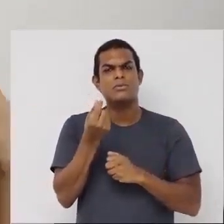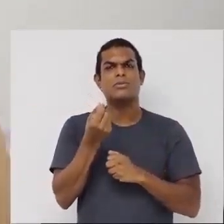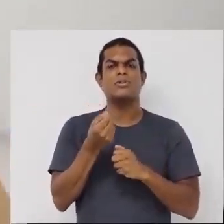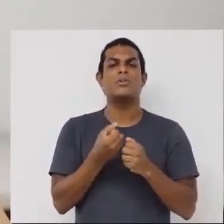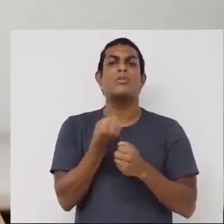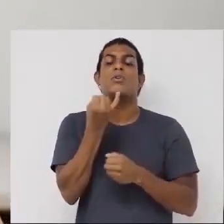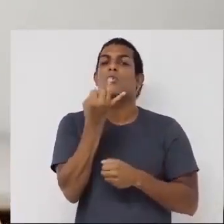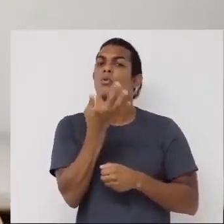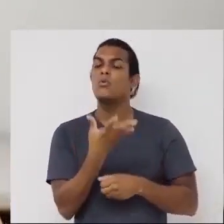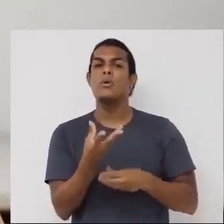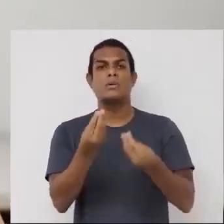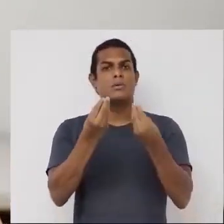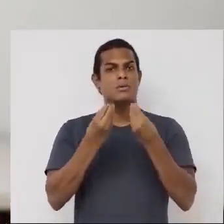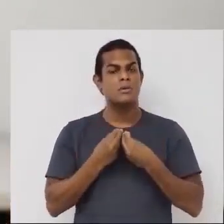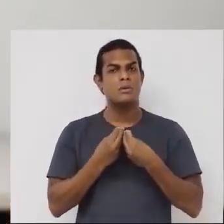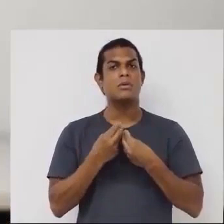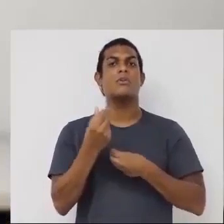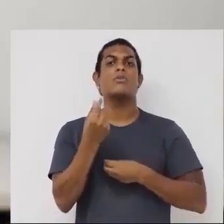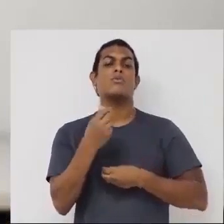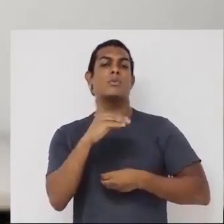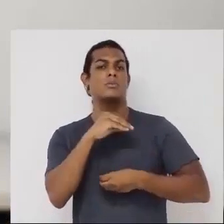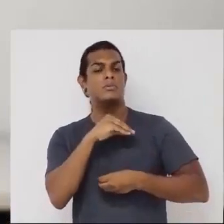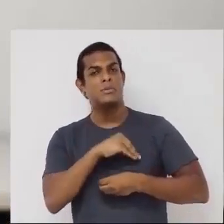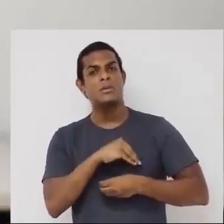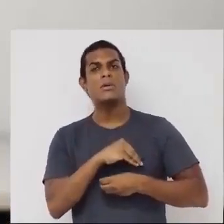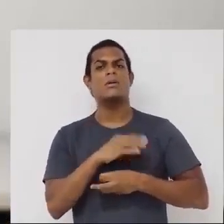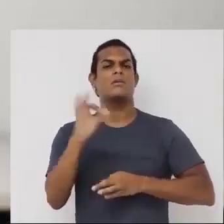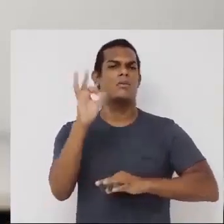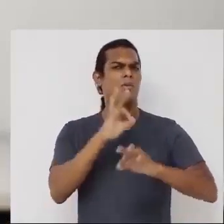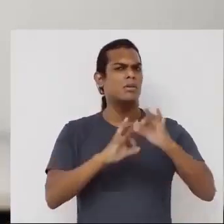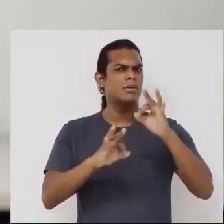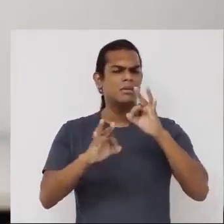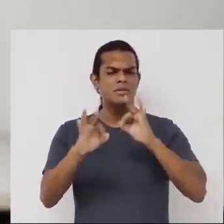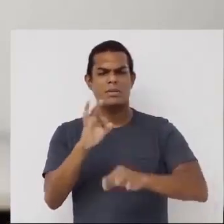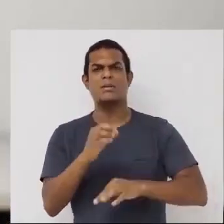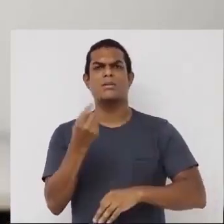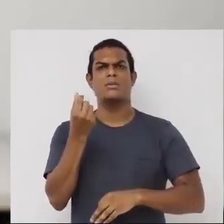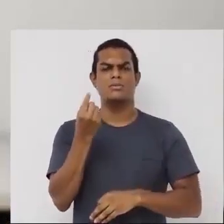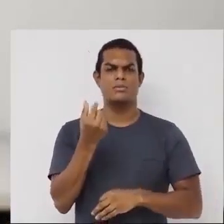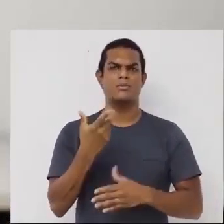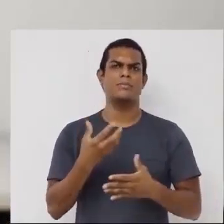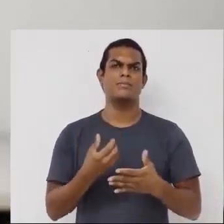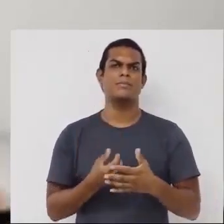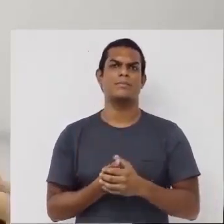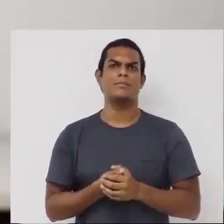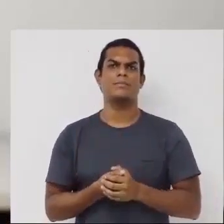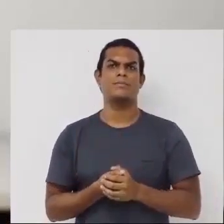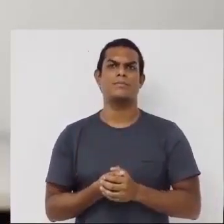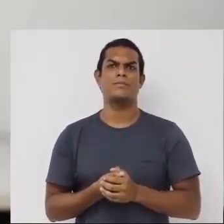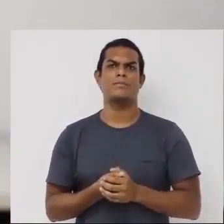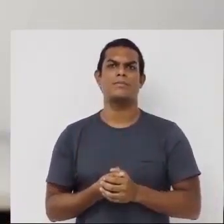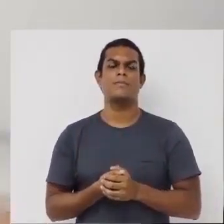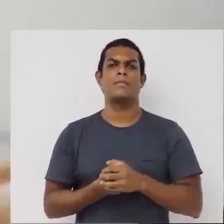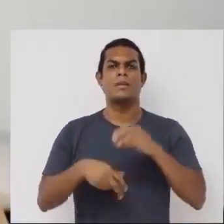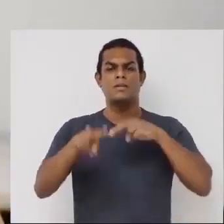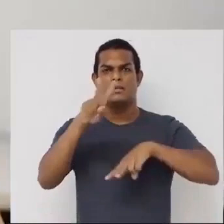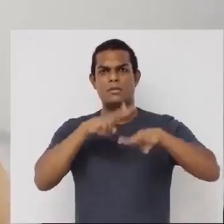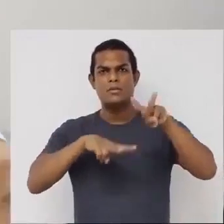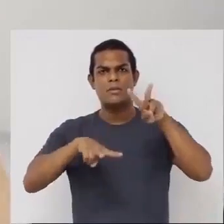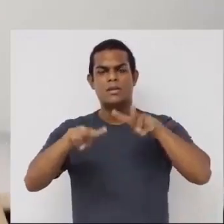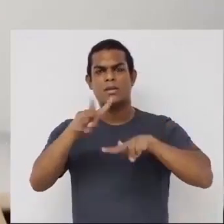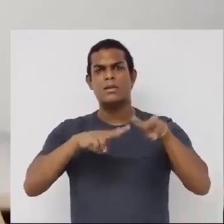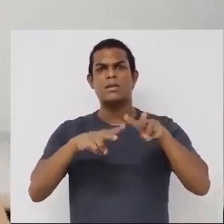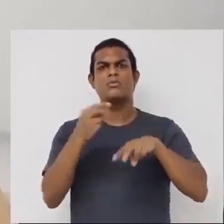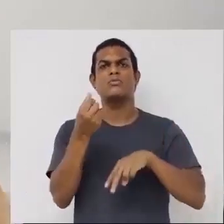ganho, eu preciso saber o quanto eu gasto e, mais importante, eu preciso saber como eu gasto. Então, a análise das